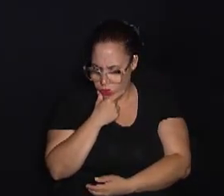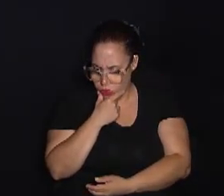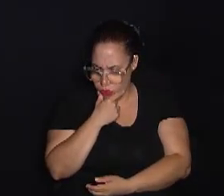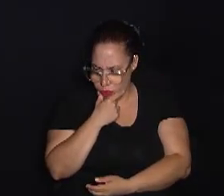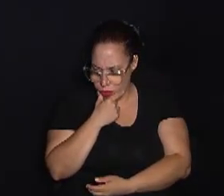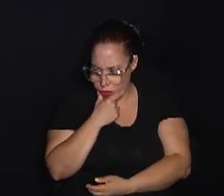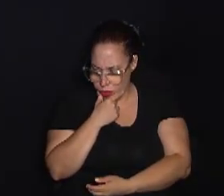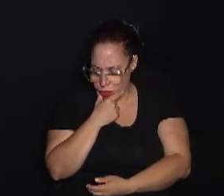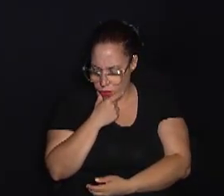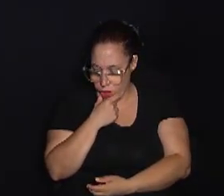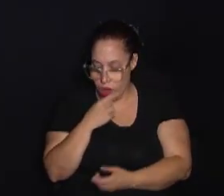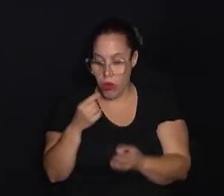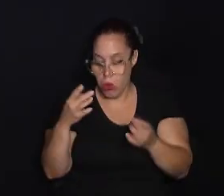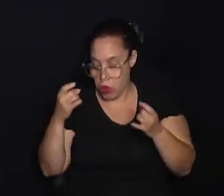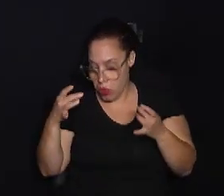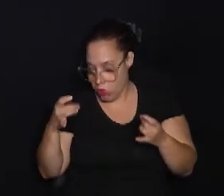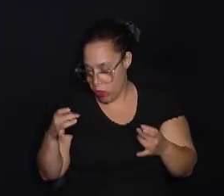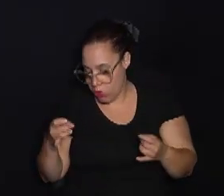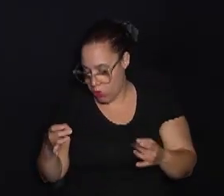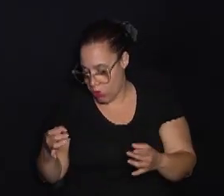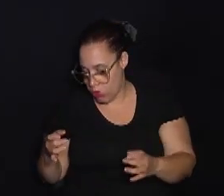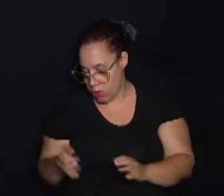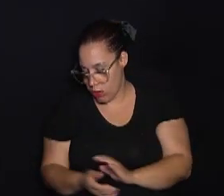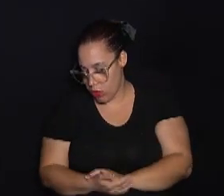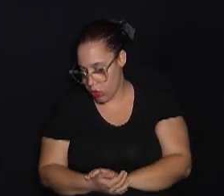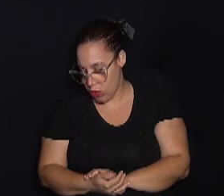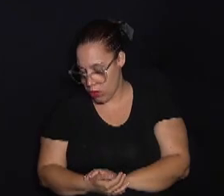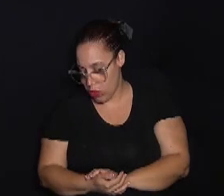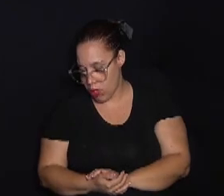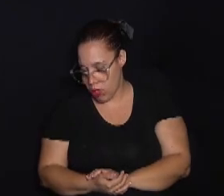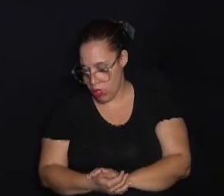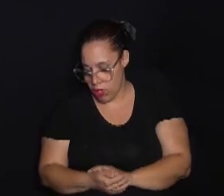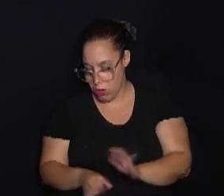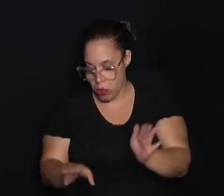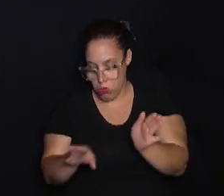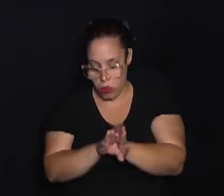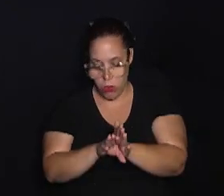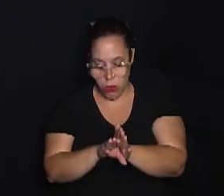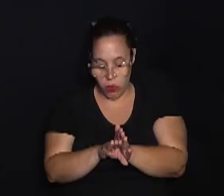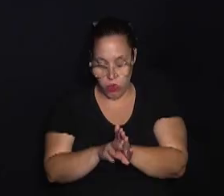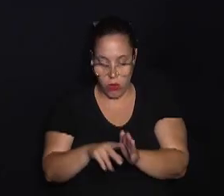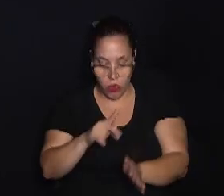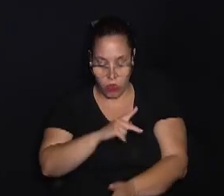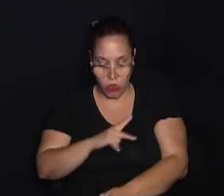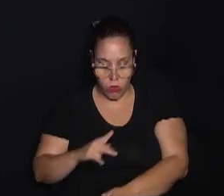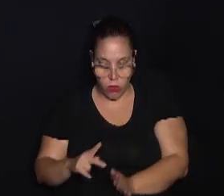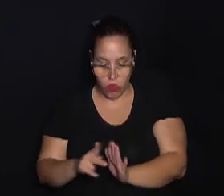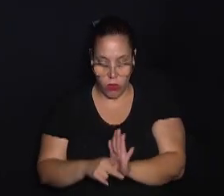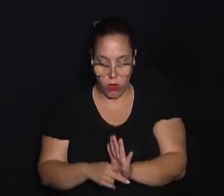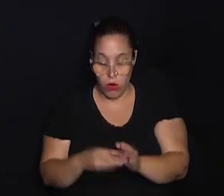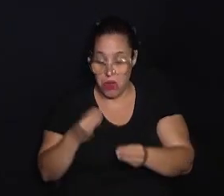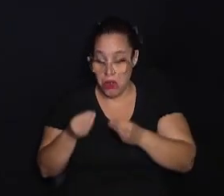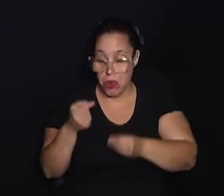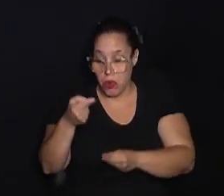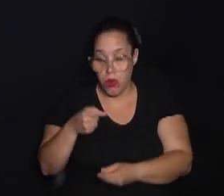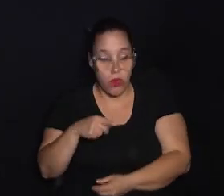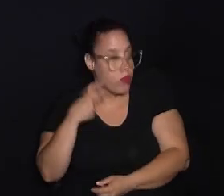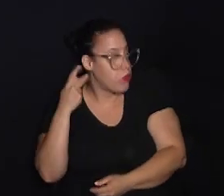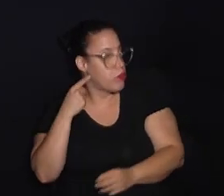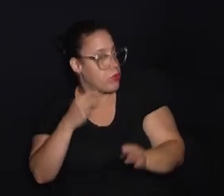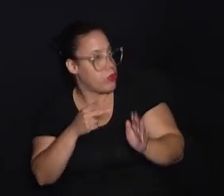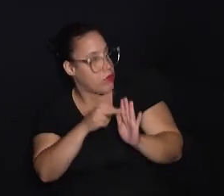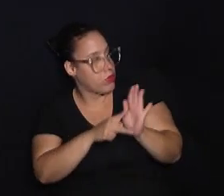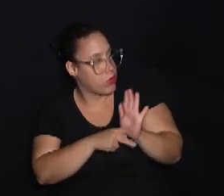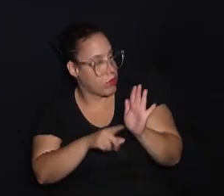situações muito mais específicas, né? Inclusive, que a gente pode alcançar com um projeto como esse. E, vereadora, a senhora também apresentou o projeto